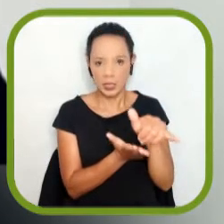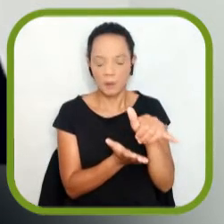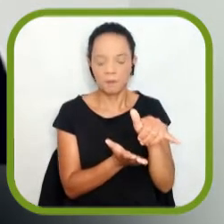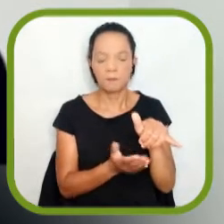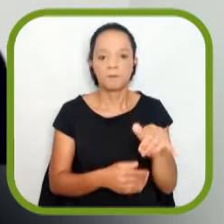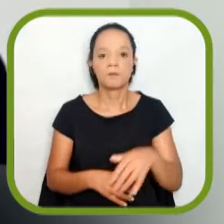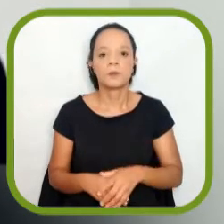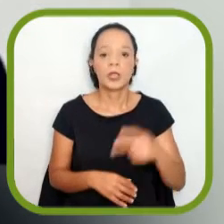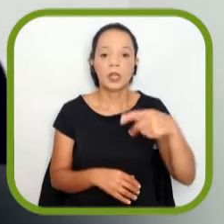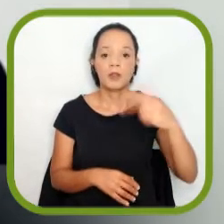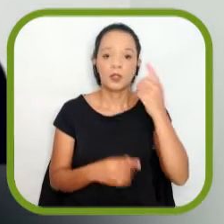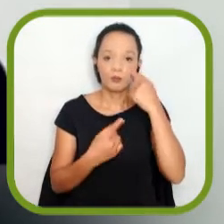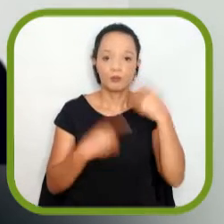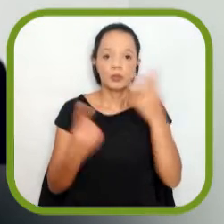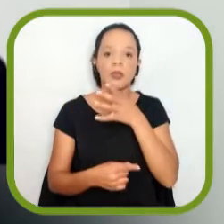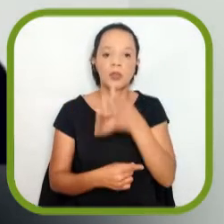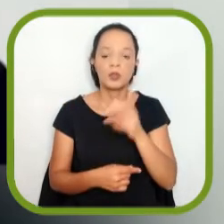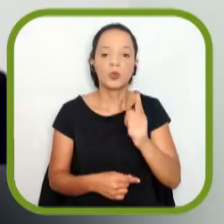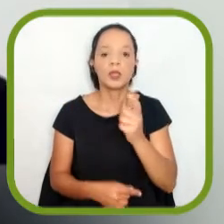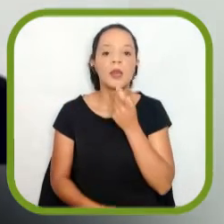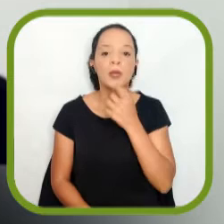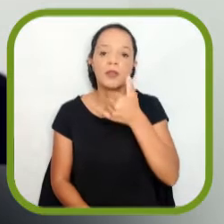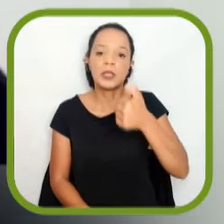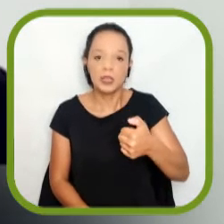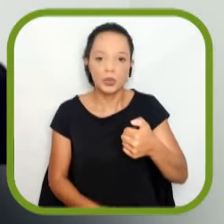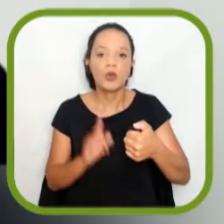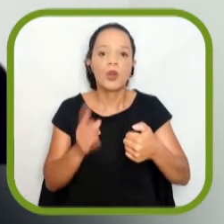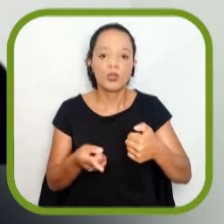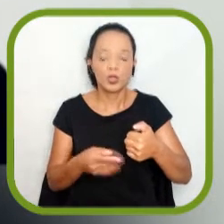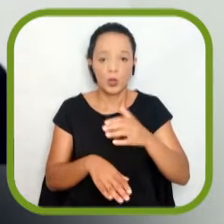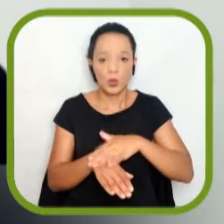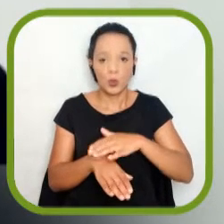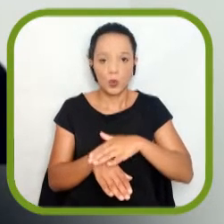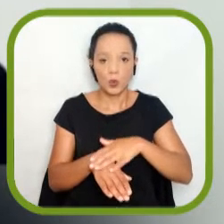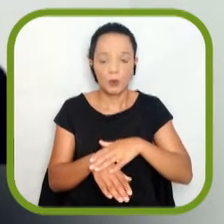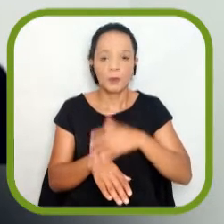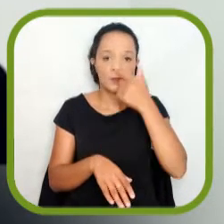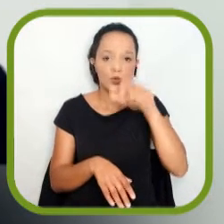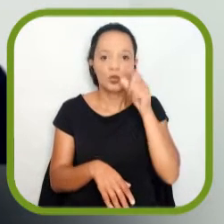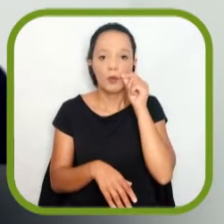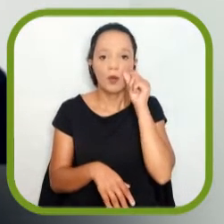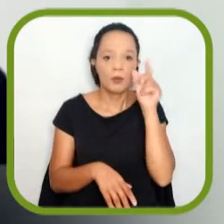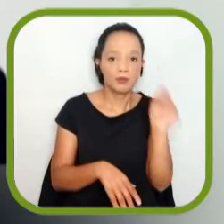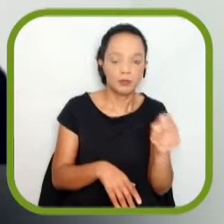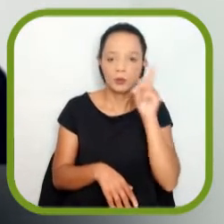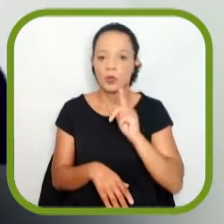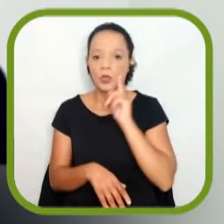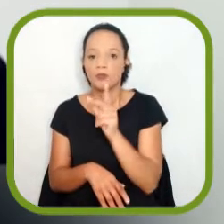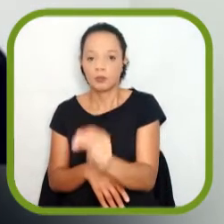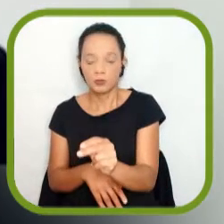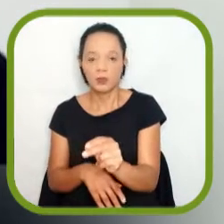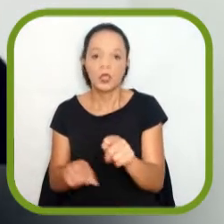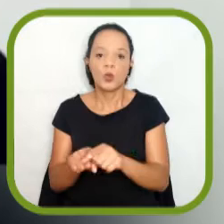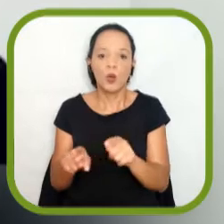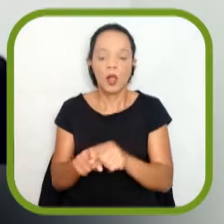Aérea veio à televisão dizer que o 25 de Abril não se tinha feito para os homossexuais